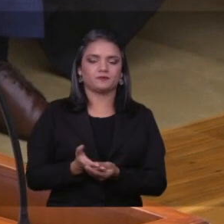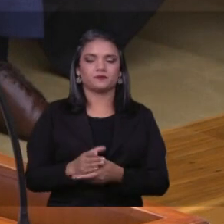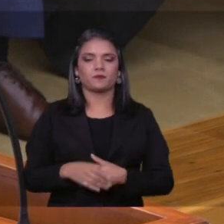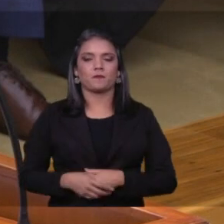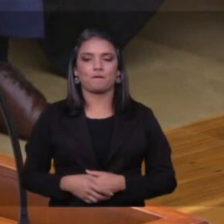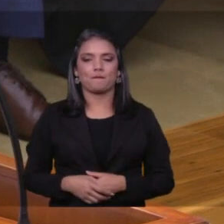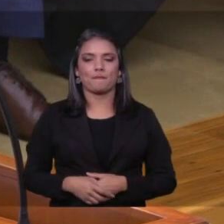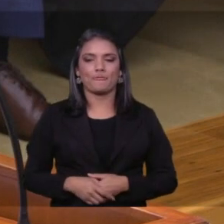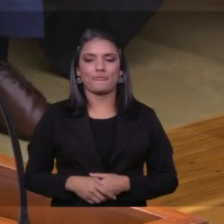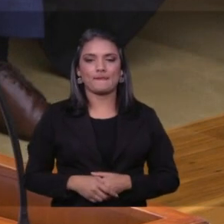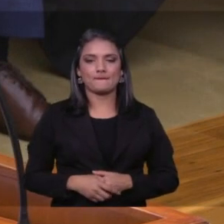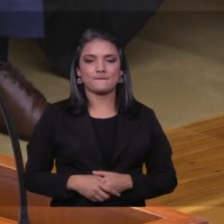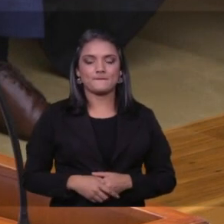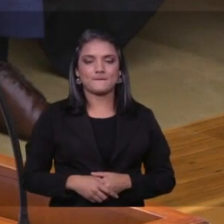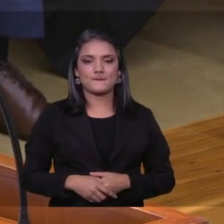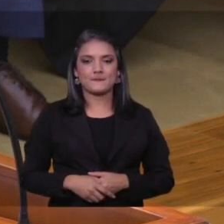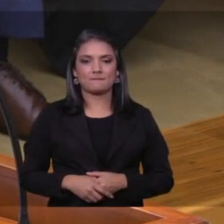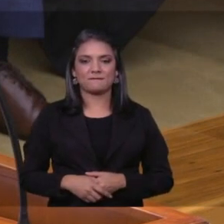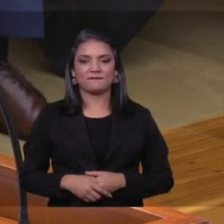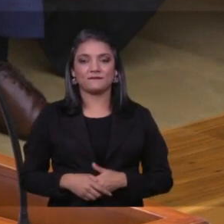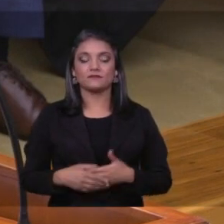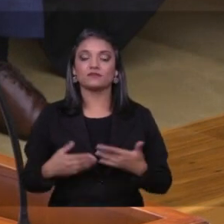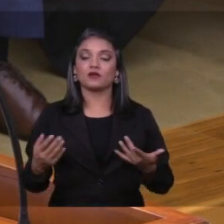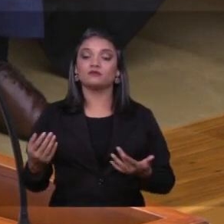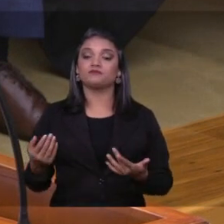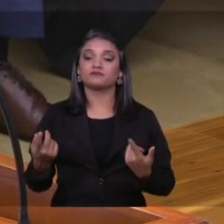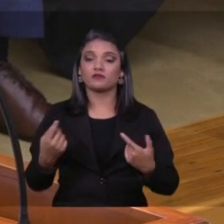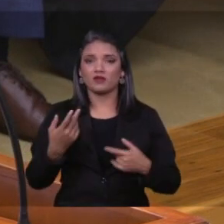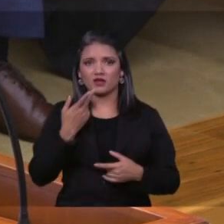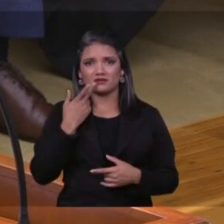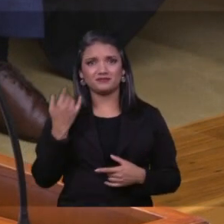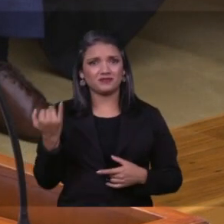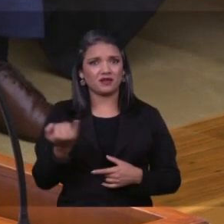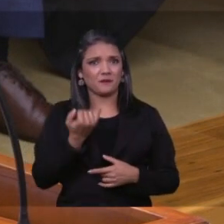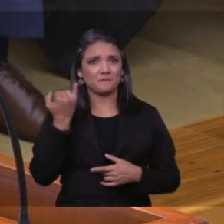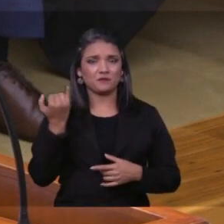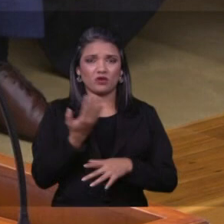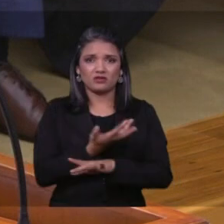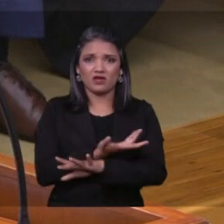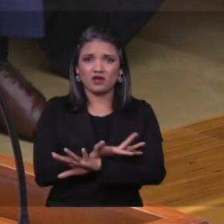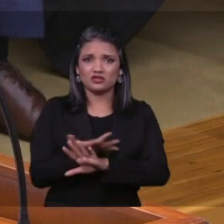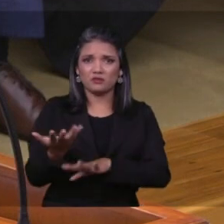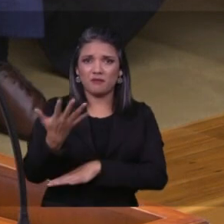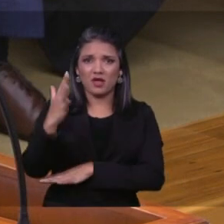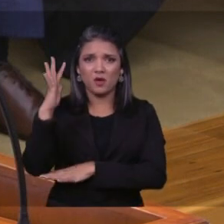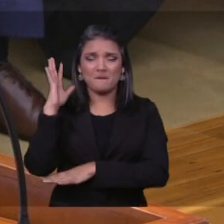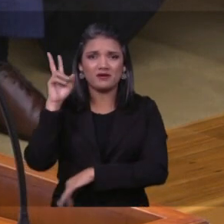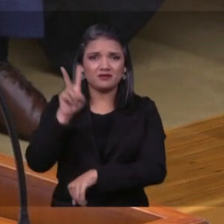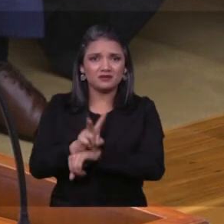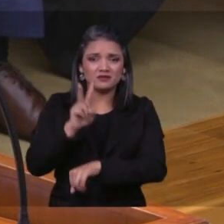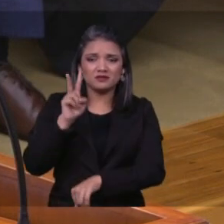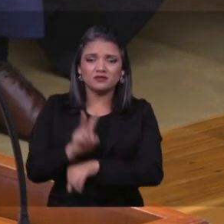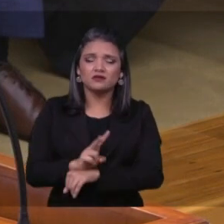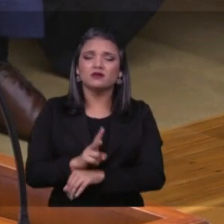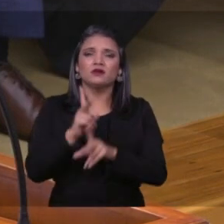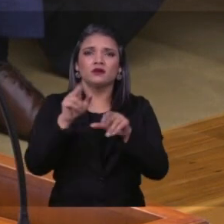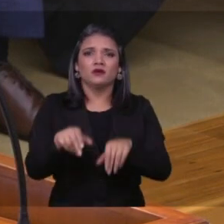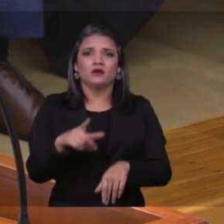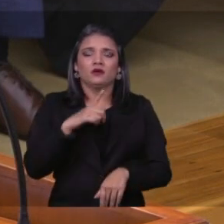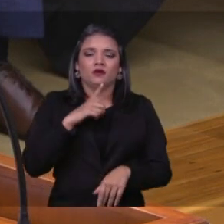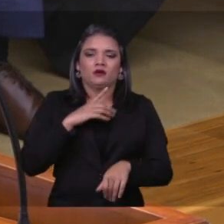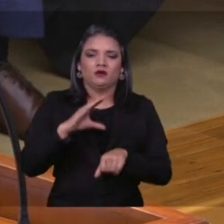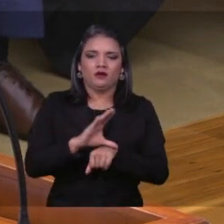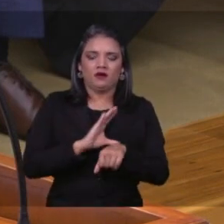senhores ministros, cumpre reconhecer a extrema relevância da preservação do meio ambiente, respaldada por preceitos constitucionais que